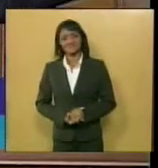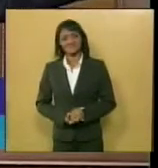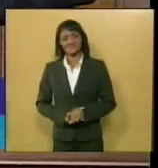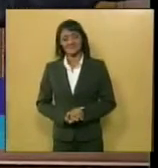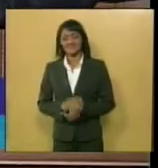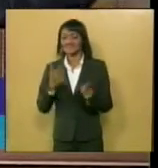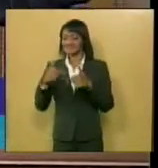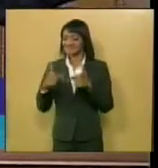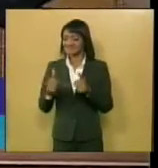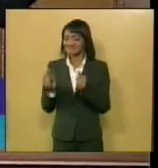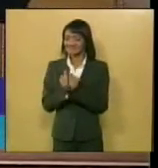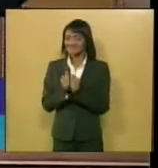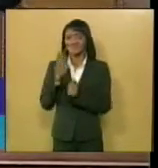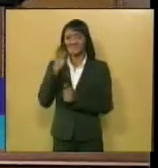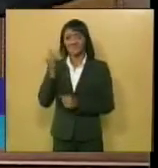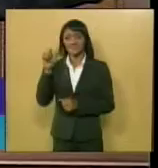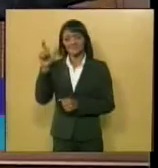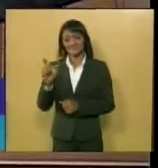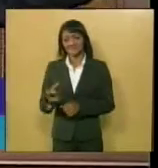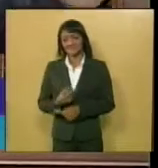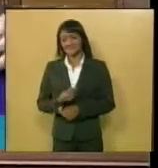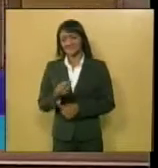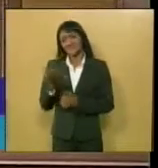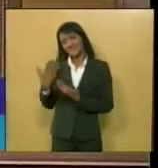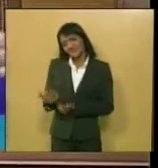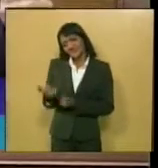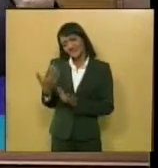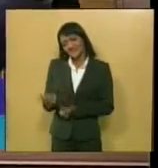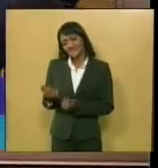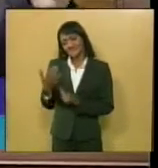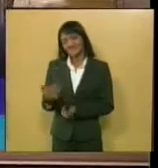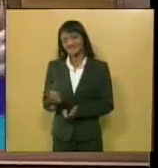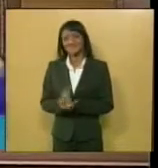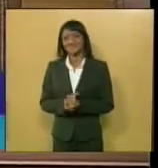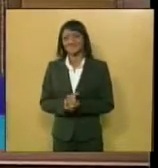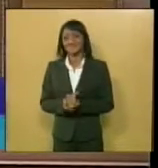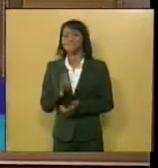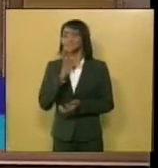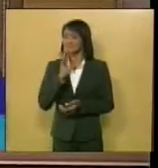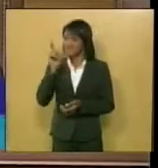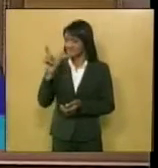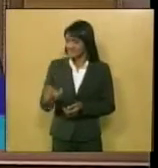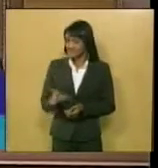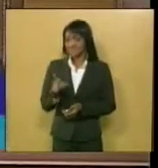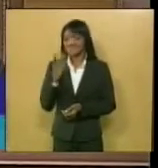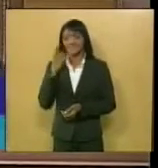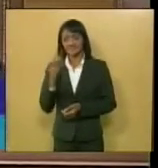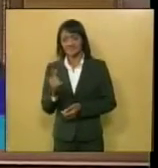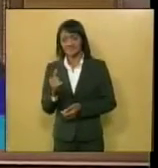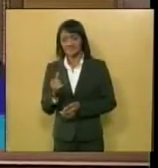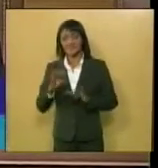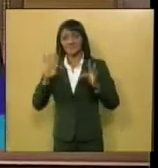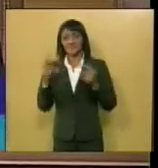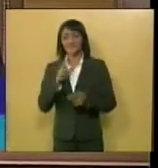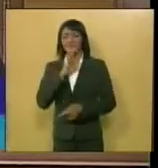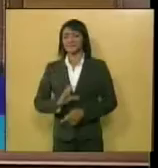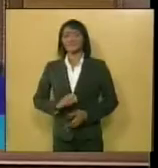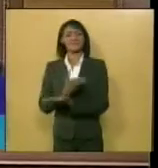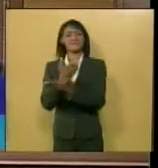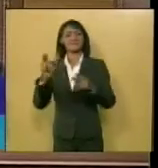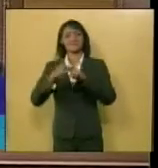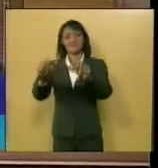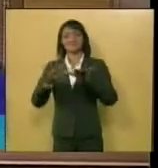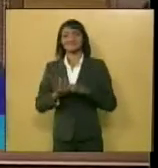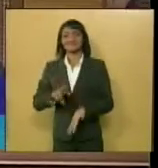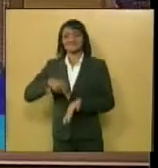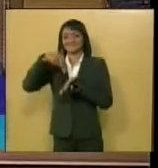trabalhou com seu pai quando garotão, né? Conheceu muito bem seu pai. E aqui eu vejo todo cidadão que está aqui na plateia, que está ali em